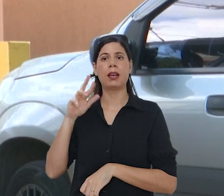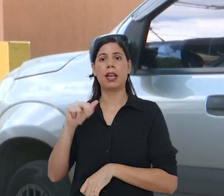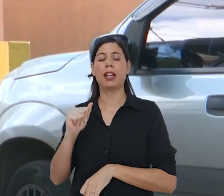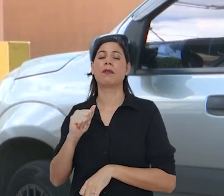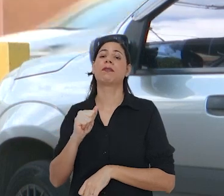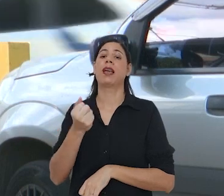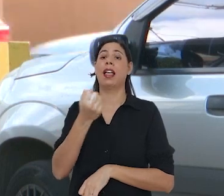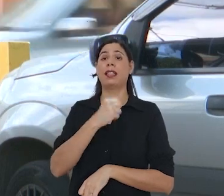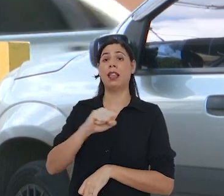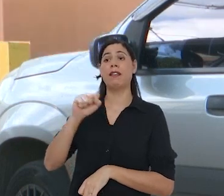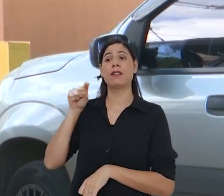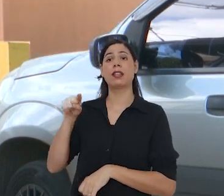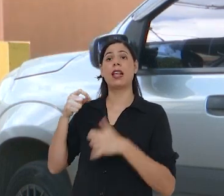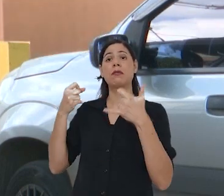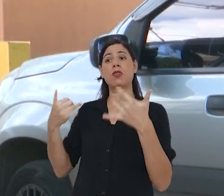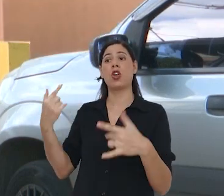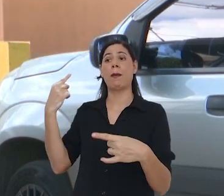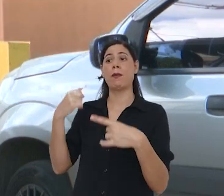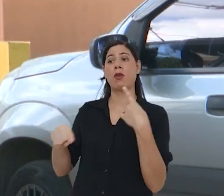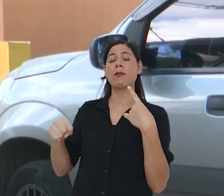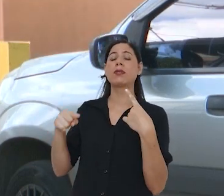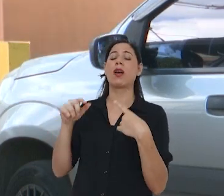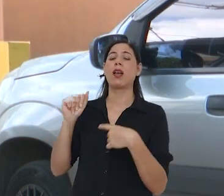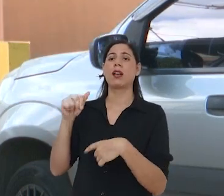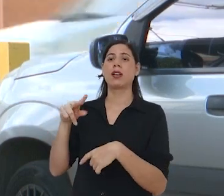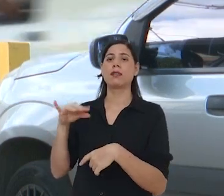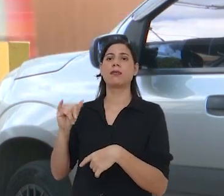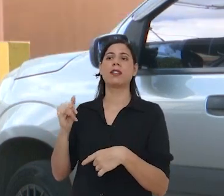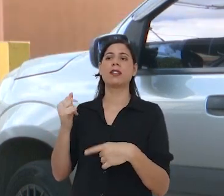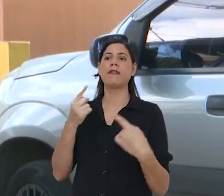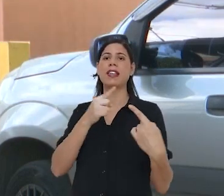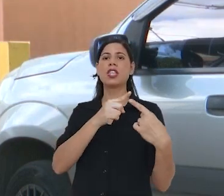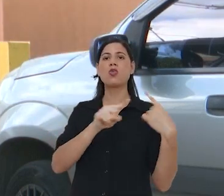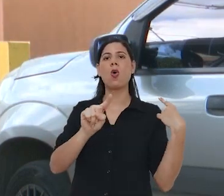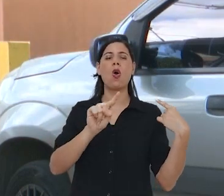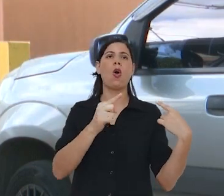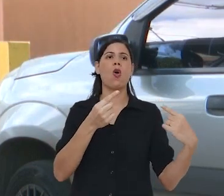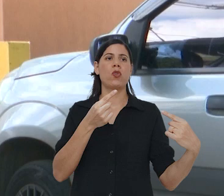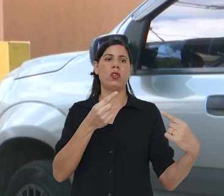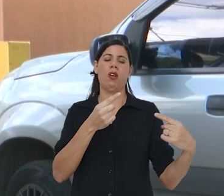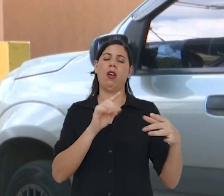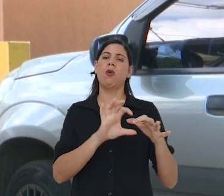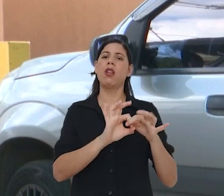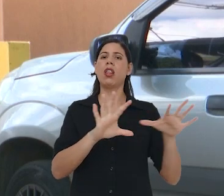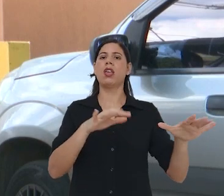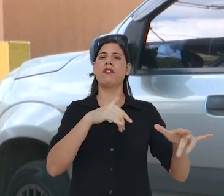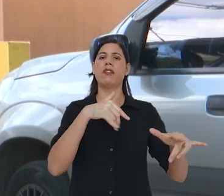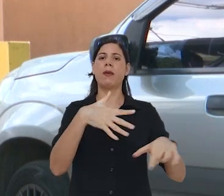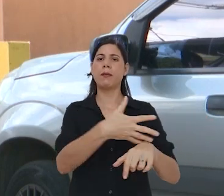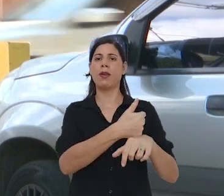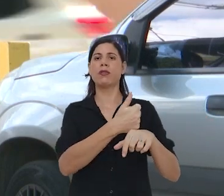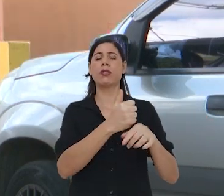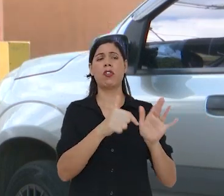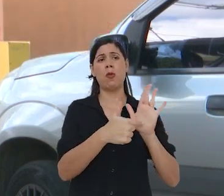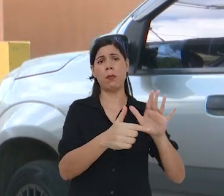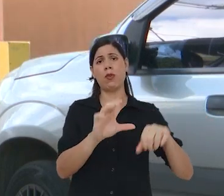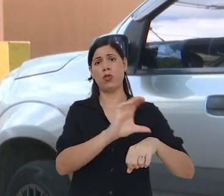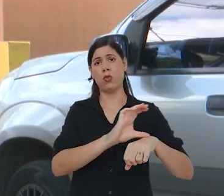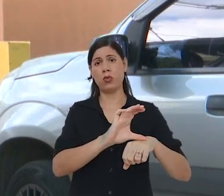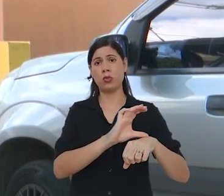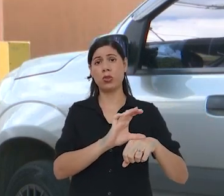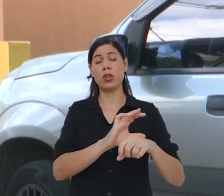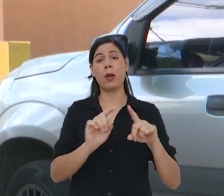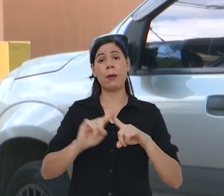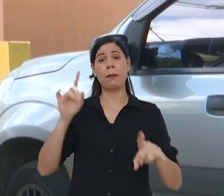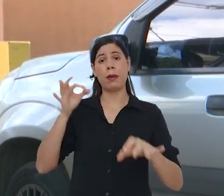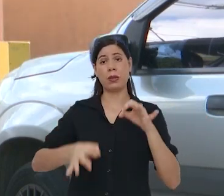da mulher sustentou que a proibição da Anvisa viola o livre exercício da profissão previsto na Constituição